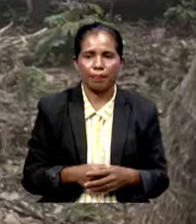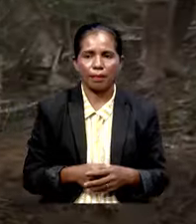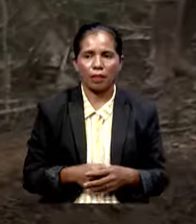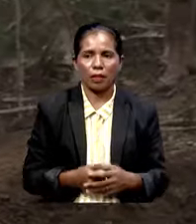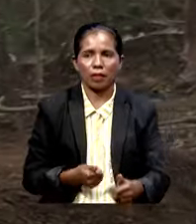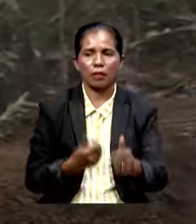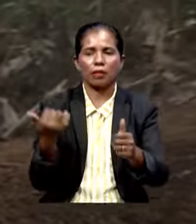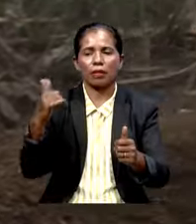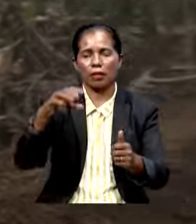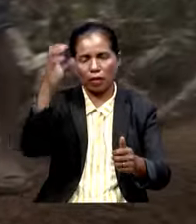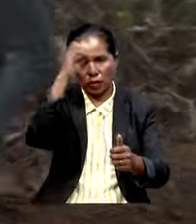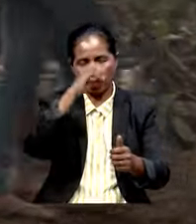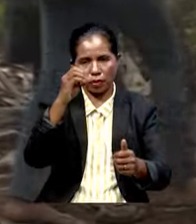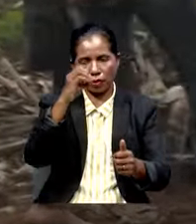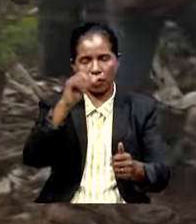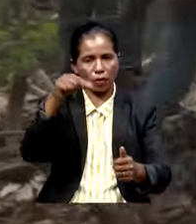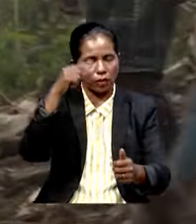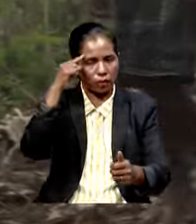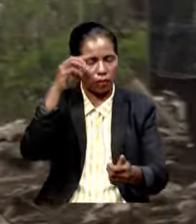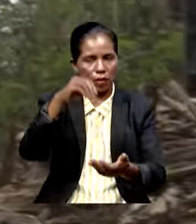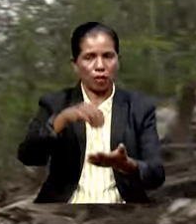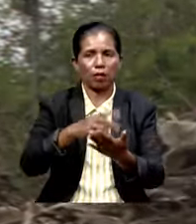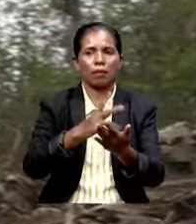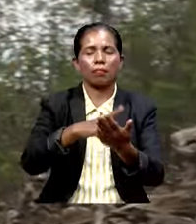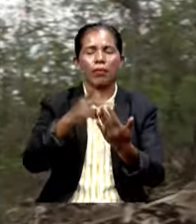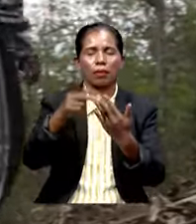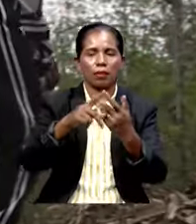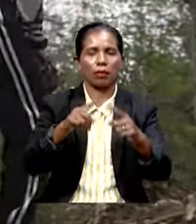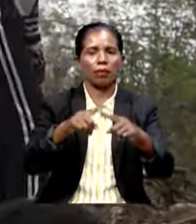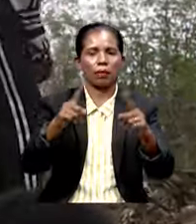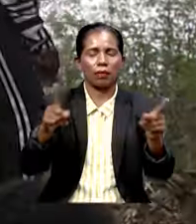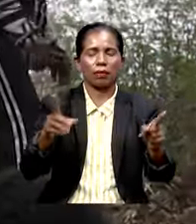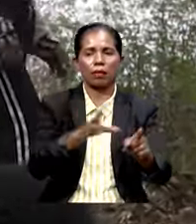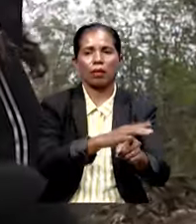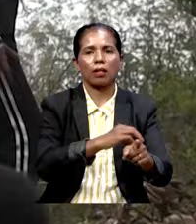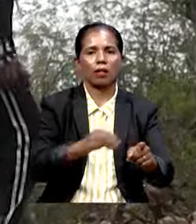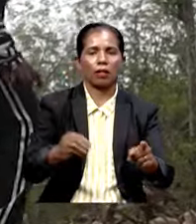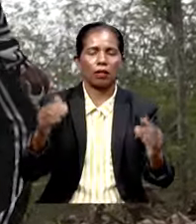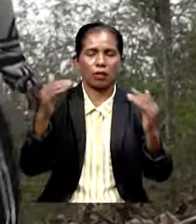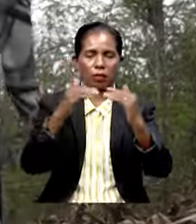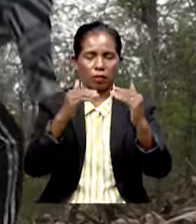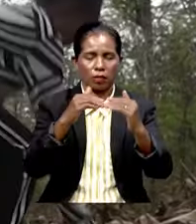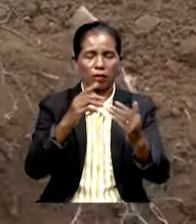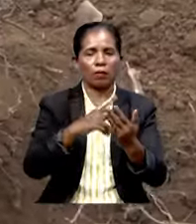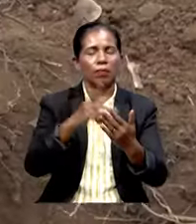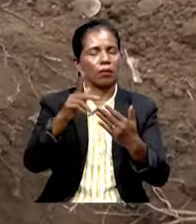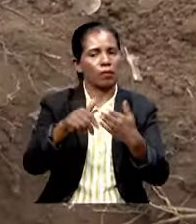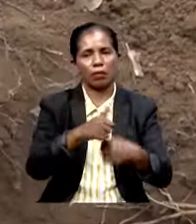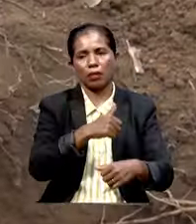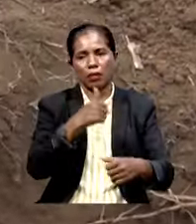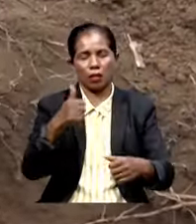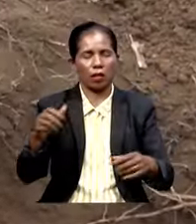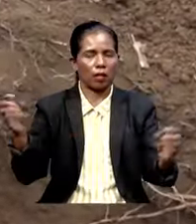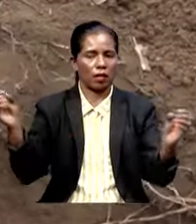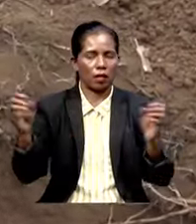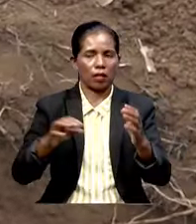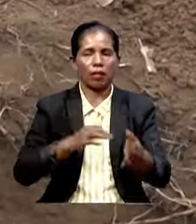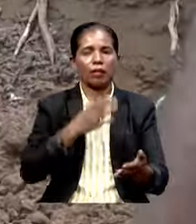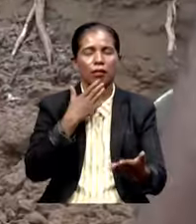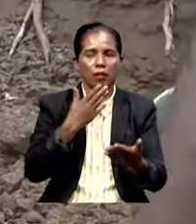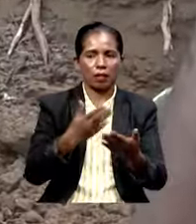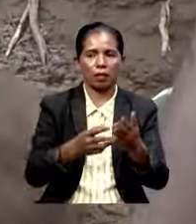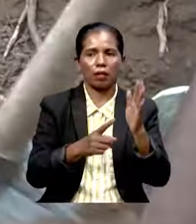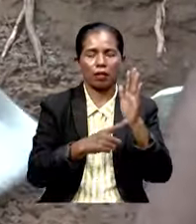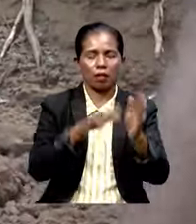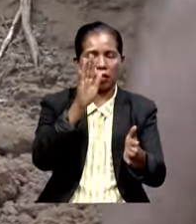Tuir sira ni observação, governo cria programa oioim ba conferência, seminário no programa sira seluk nebela iha vantazen,